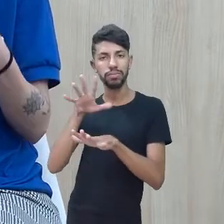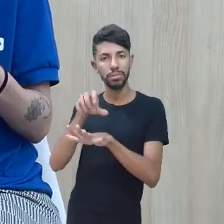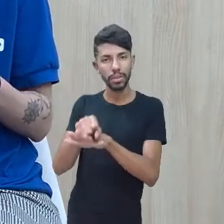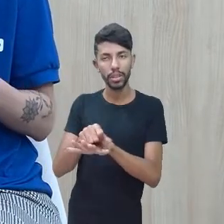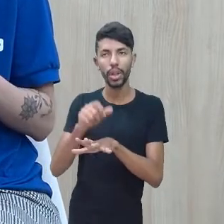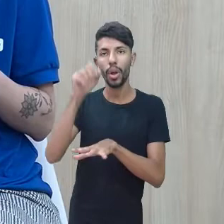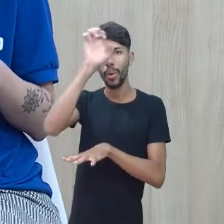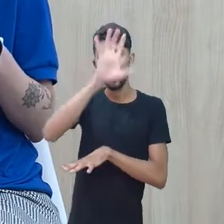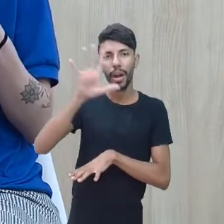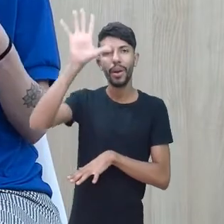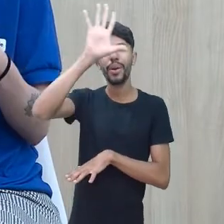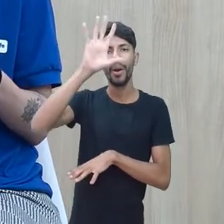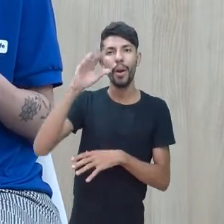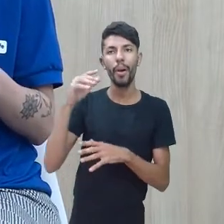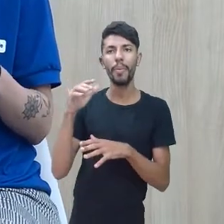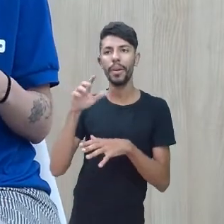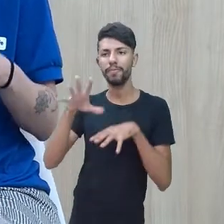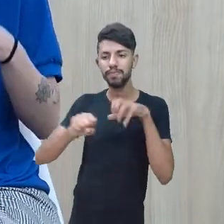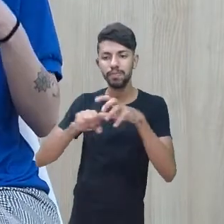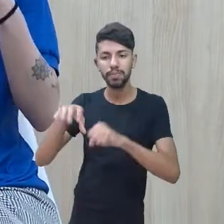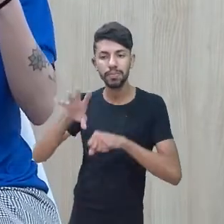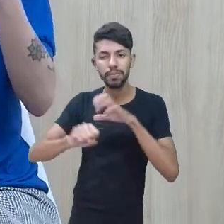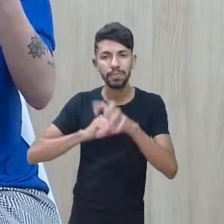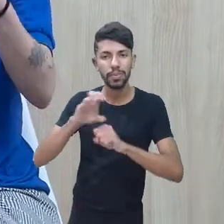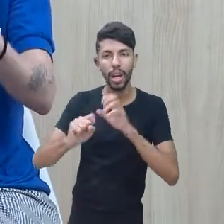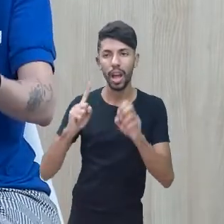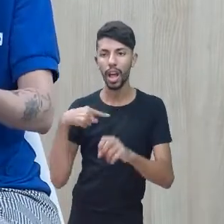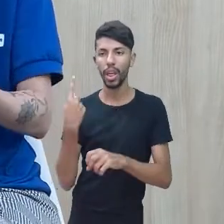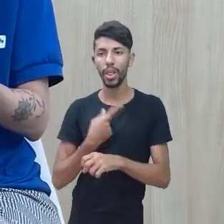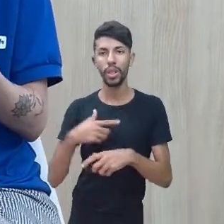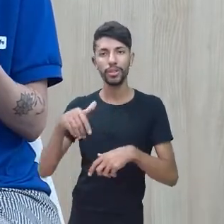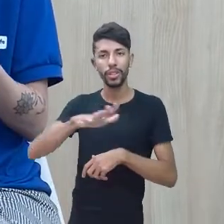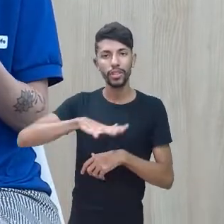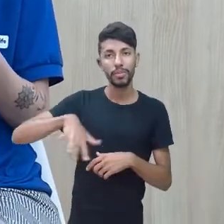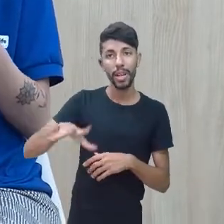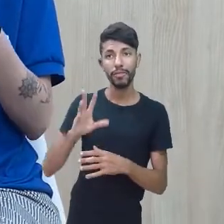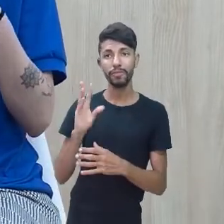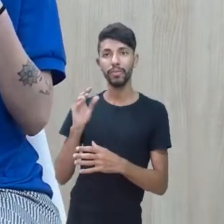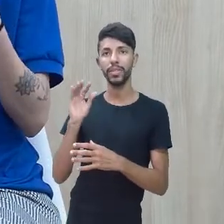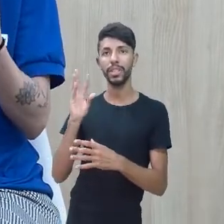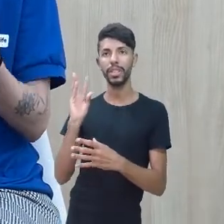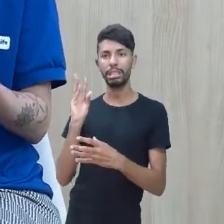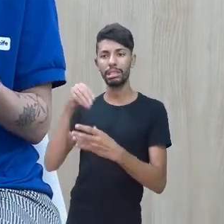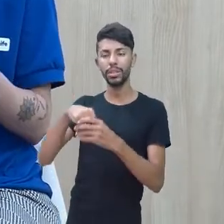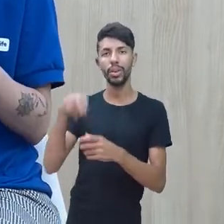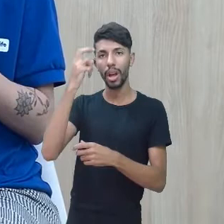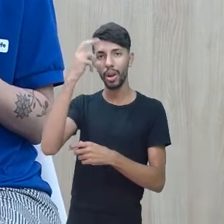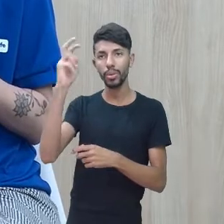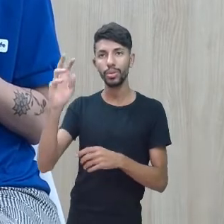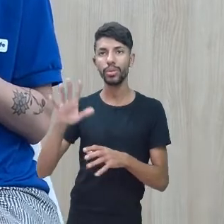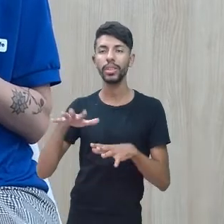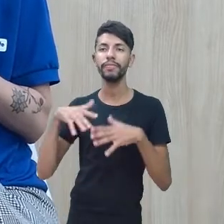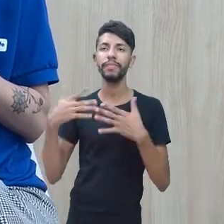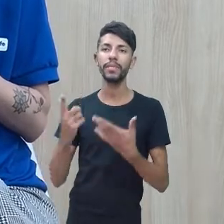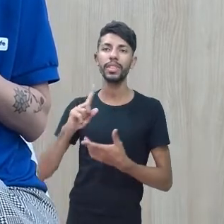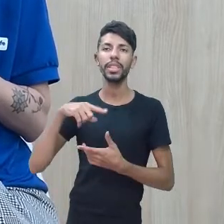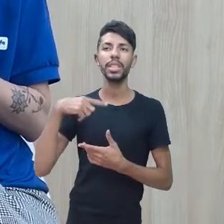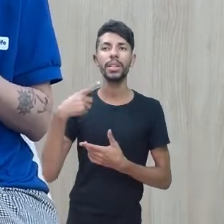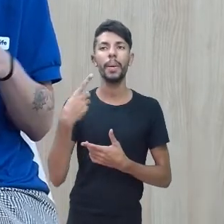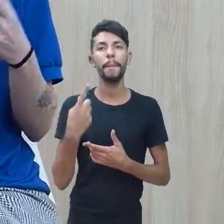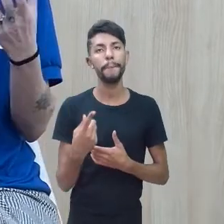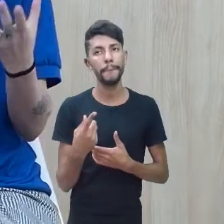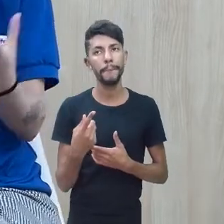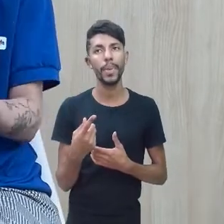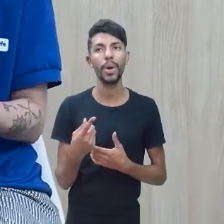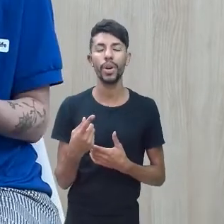o europeu, exploraram aqui nossas terras, introduziram a cultura dele e depois chegaram os povos